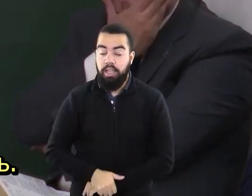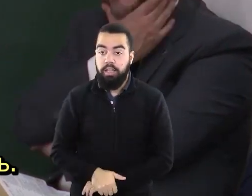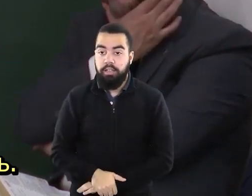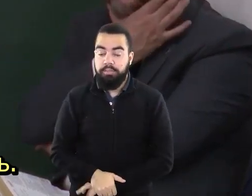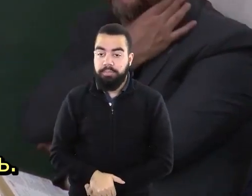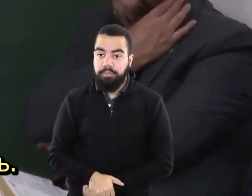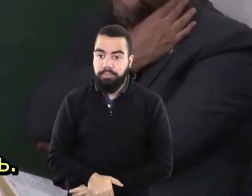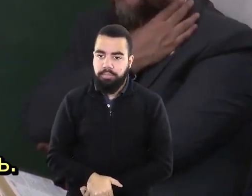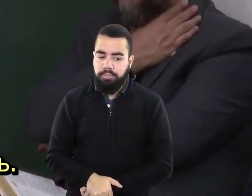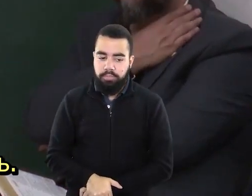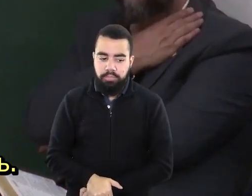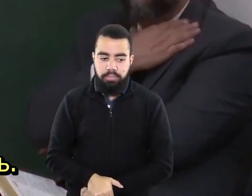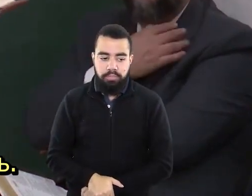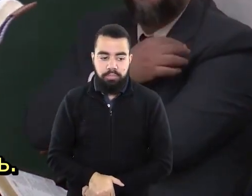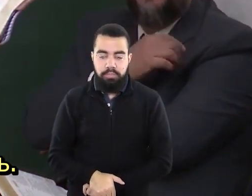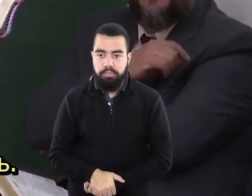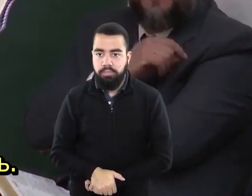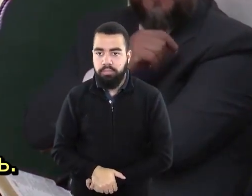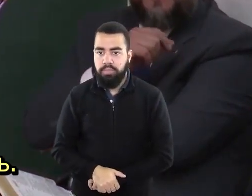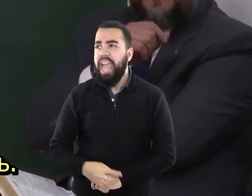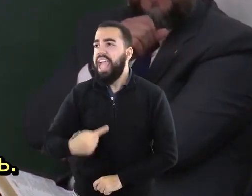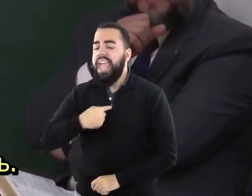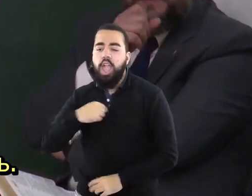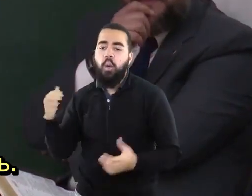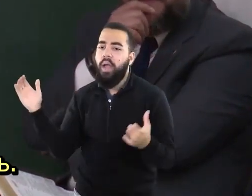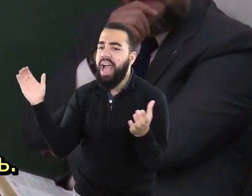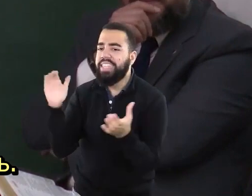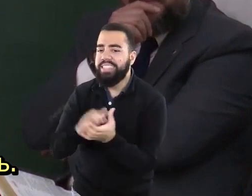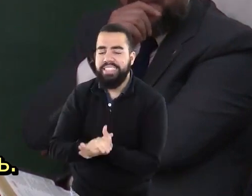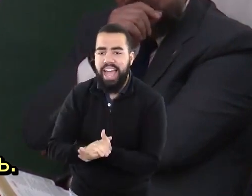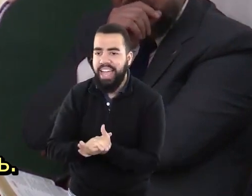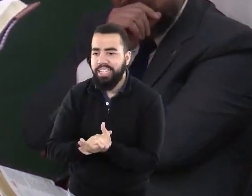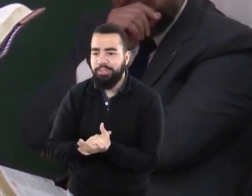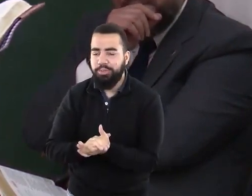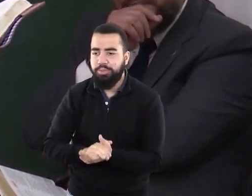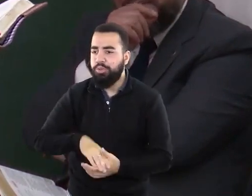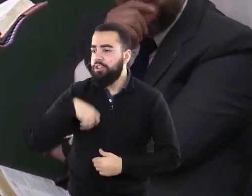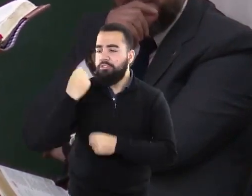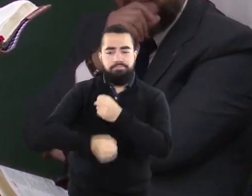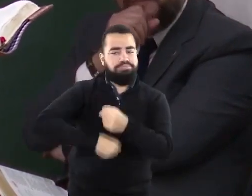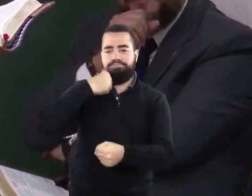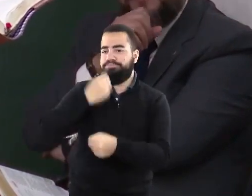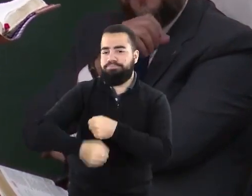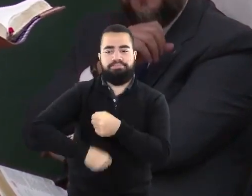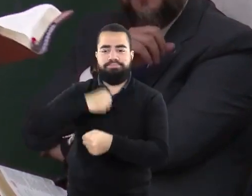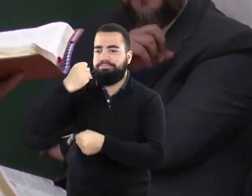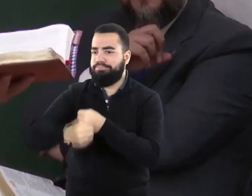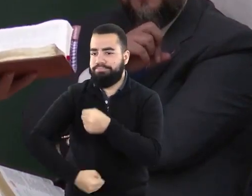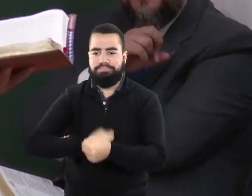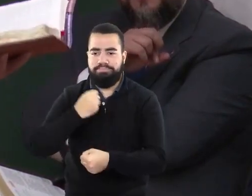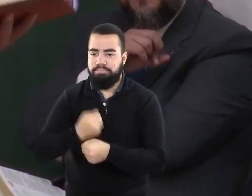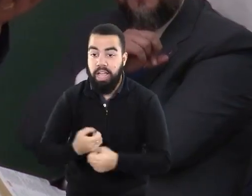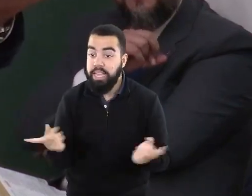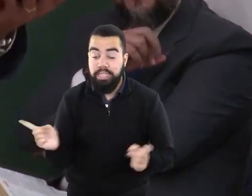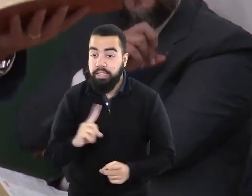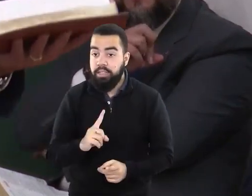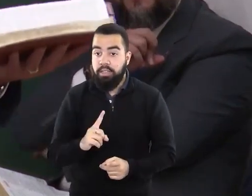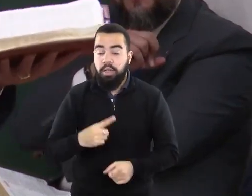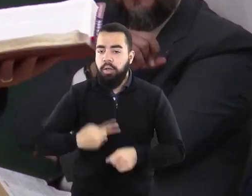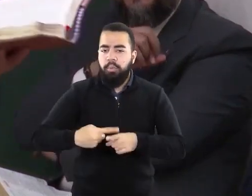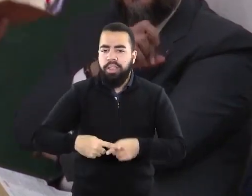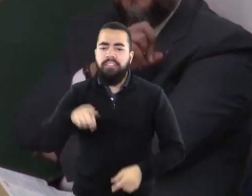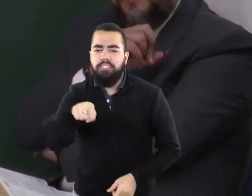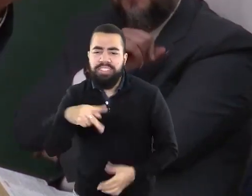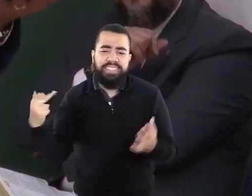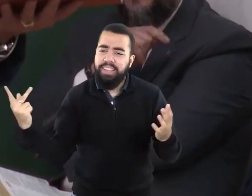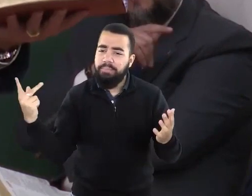Então, não é que você... Ah, estou casado há tantos anos, porque nunca pode ter... Tem problema sim, você não é uma pessoa perfeita, você não casou com uma pessoa perfeita,